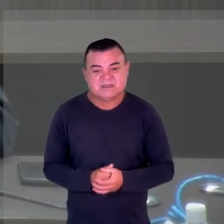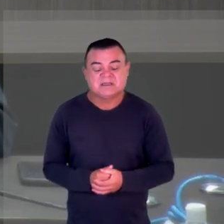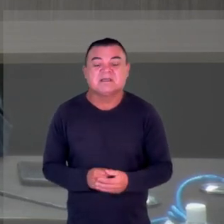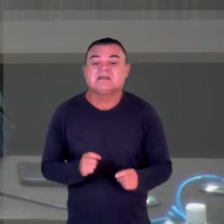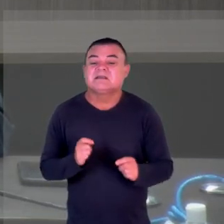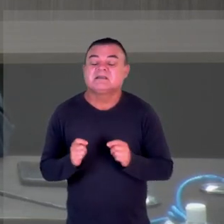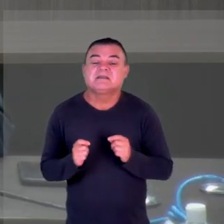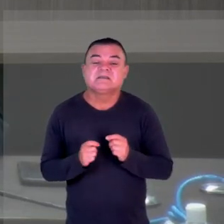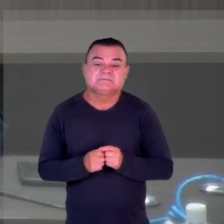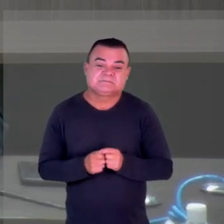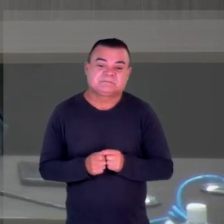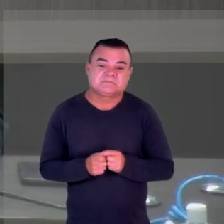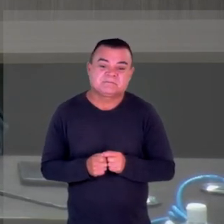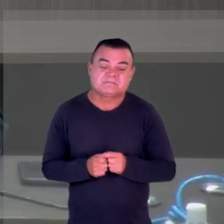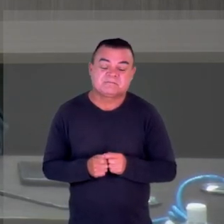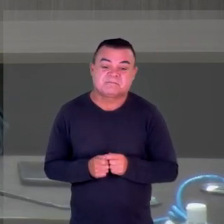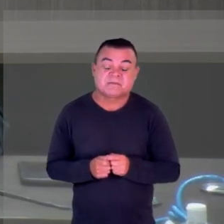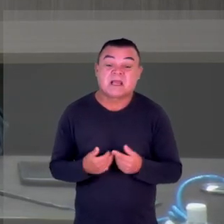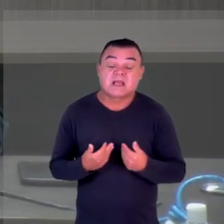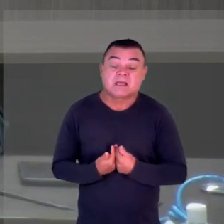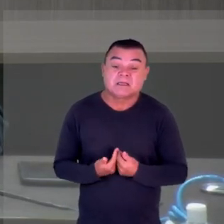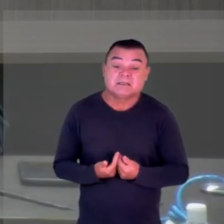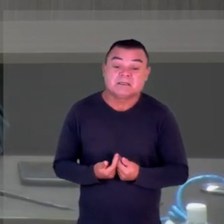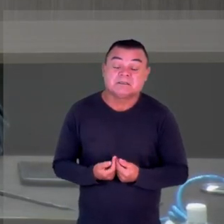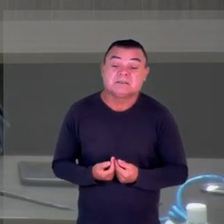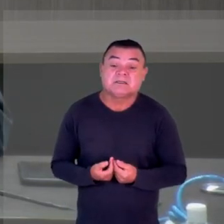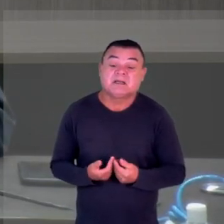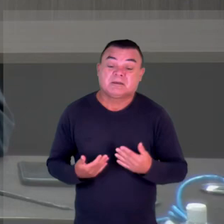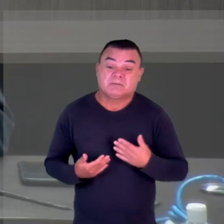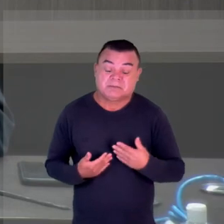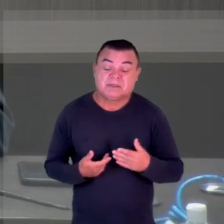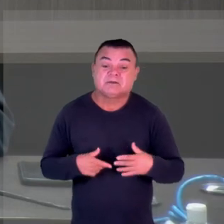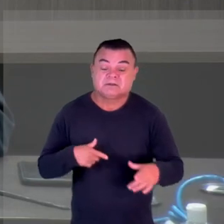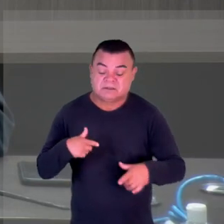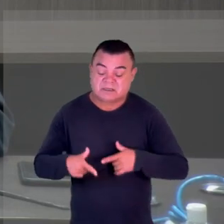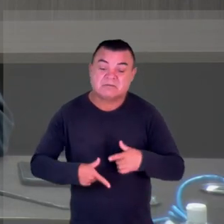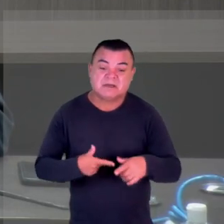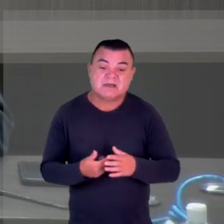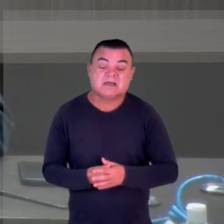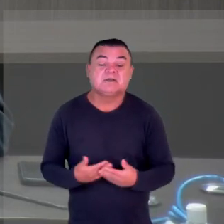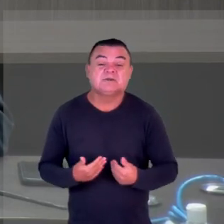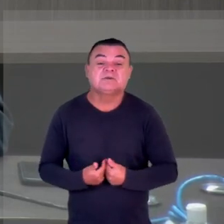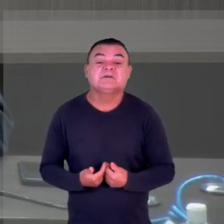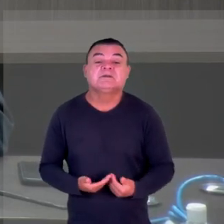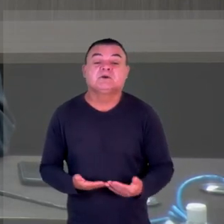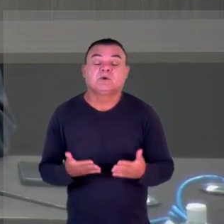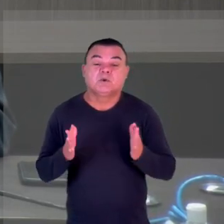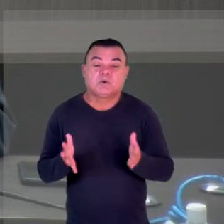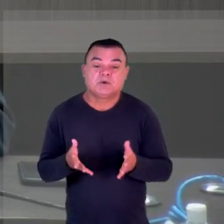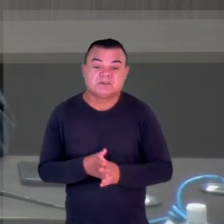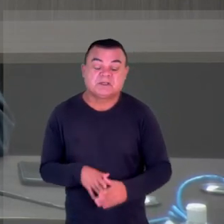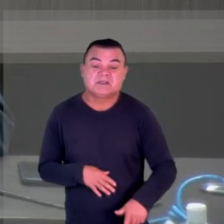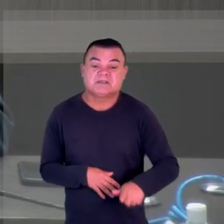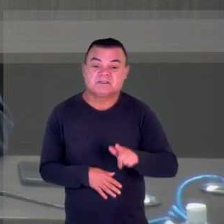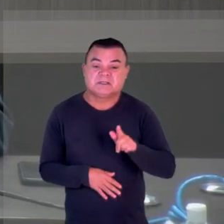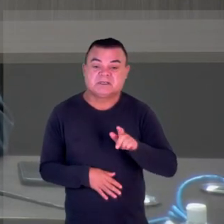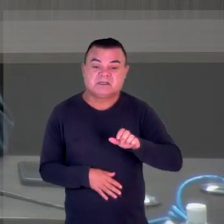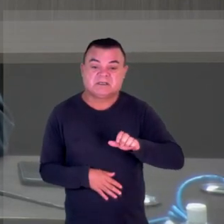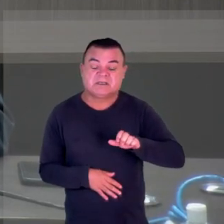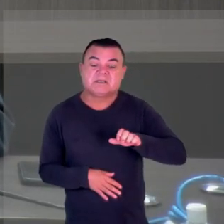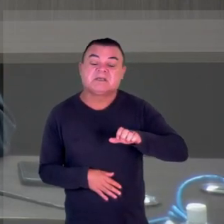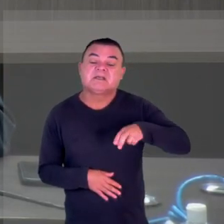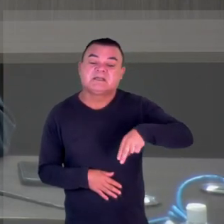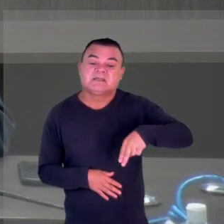a minha atividade hoje no Conselho Nacional de Procuradores Gerais de justiça genec para quem não sabe é o